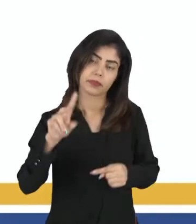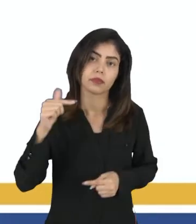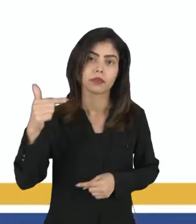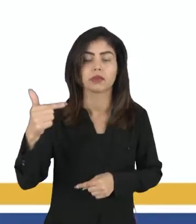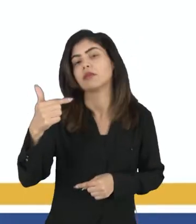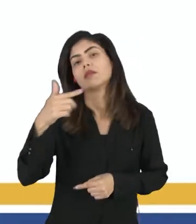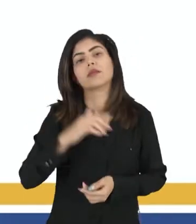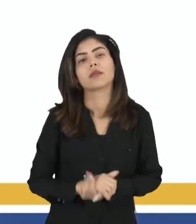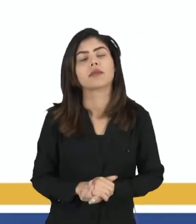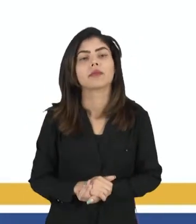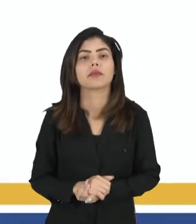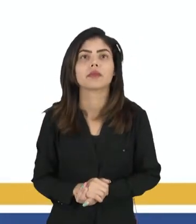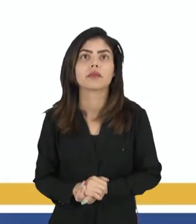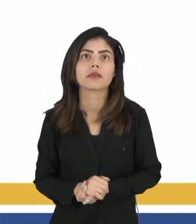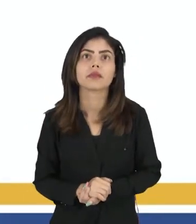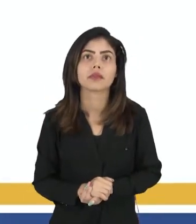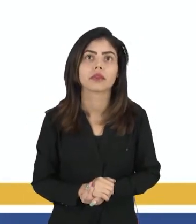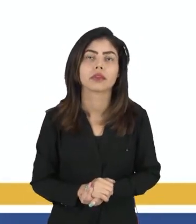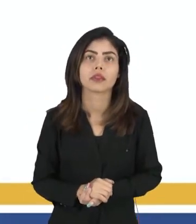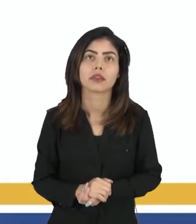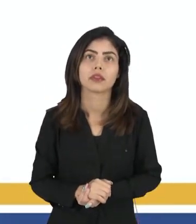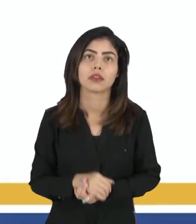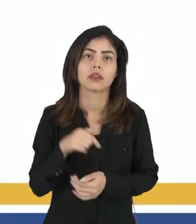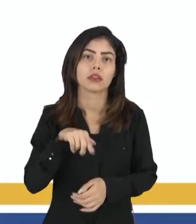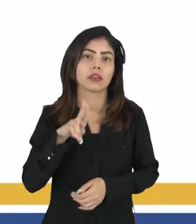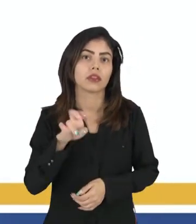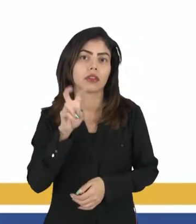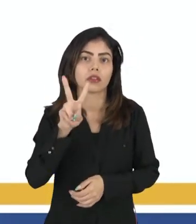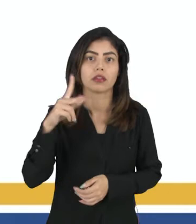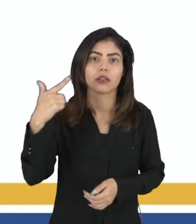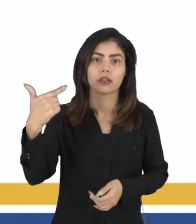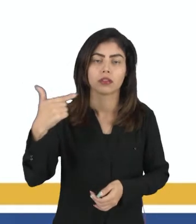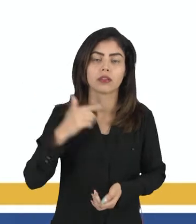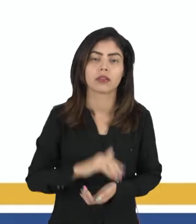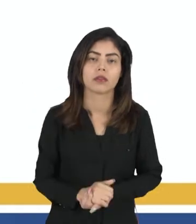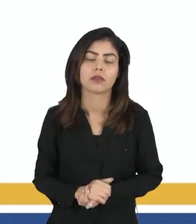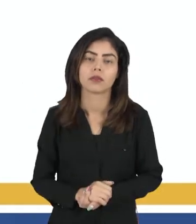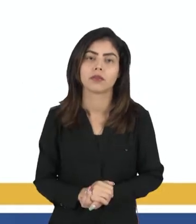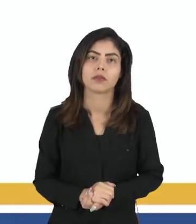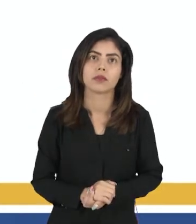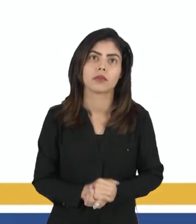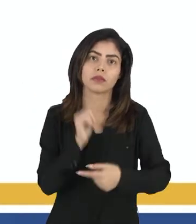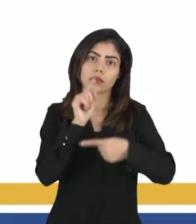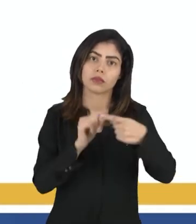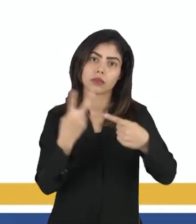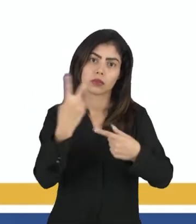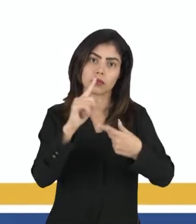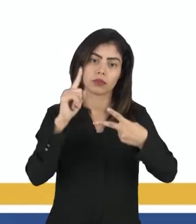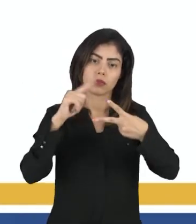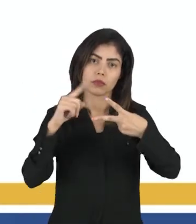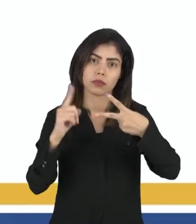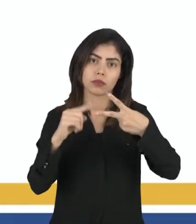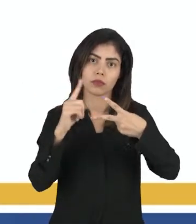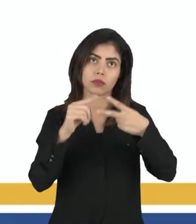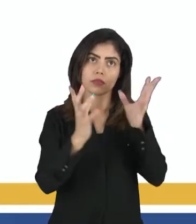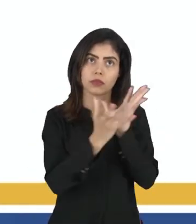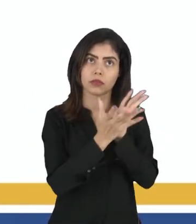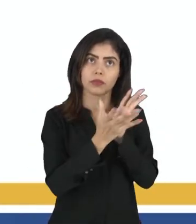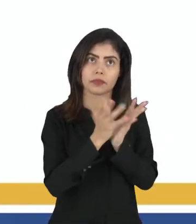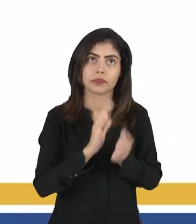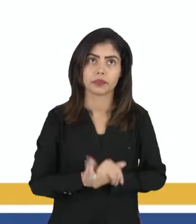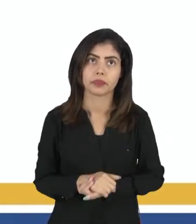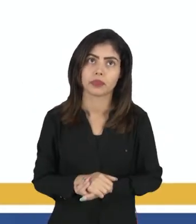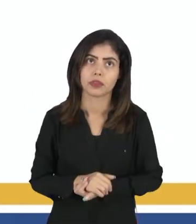que seria verbo 1, mais a partícula que, mais o verbo 2, se subdividem em dois grupos, gente,